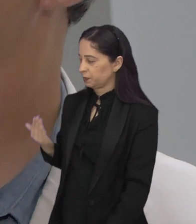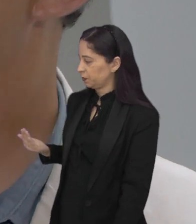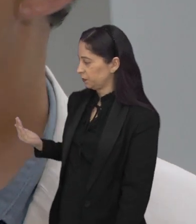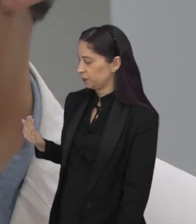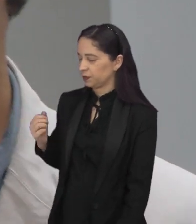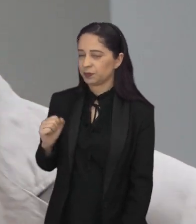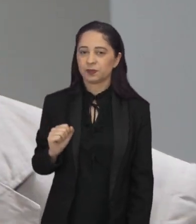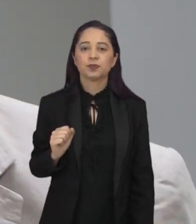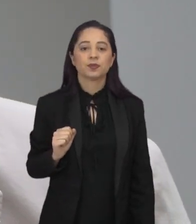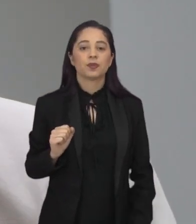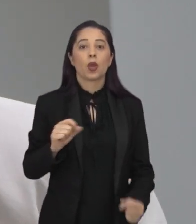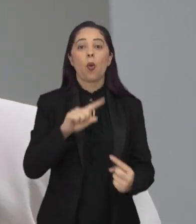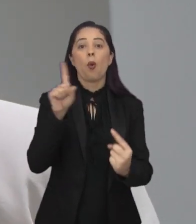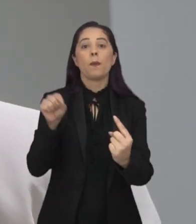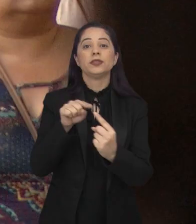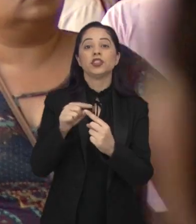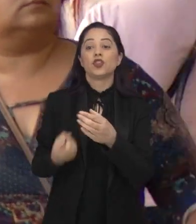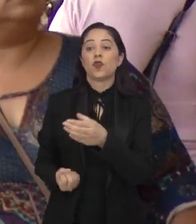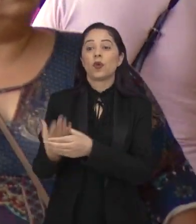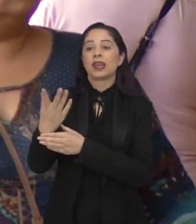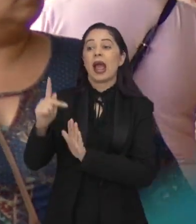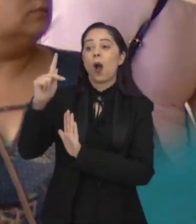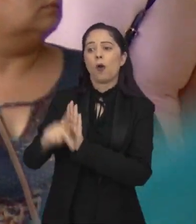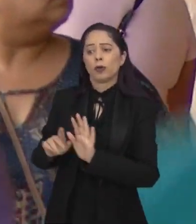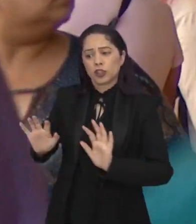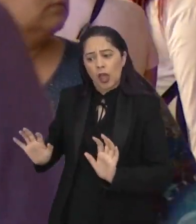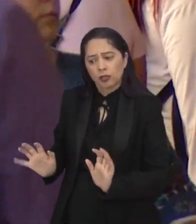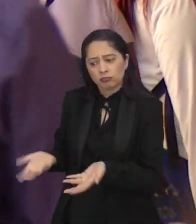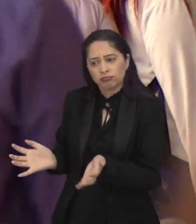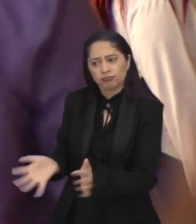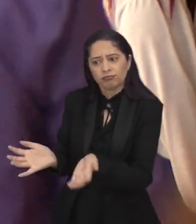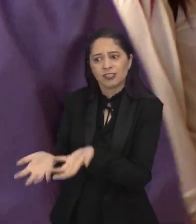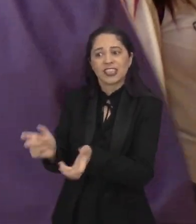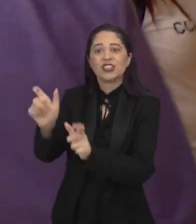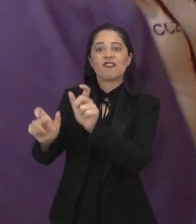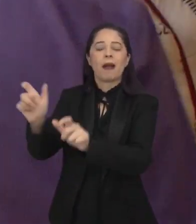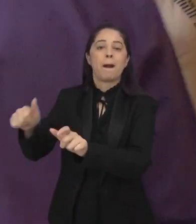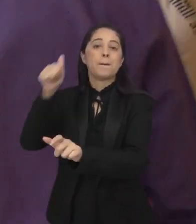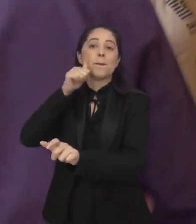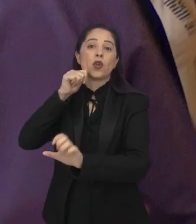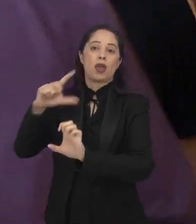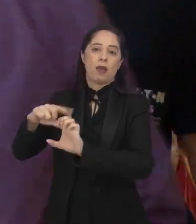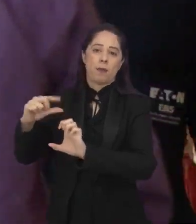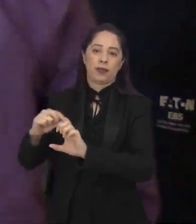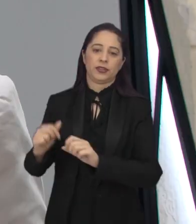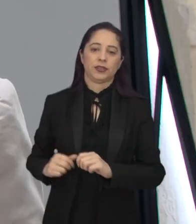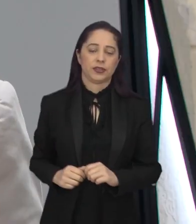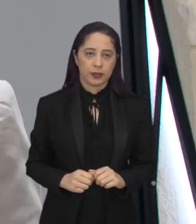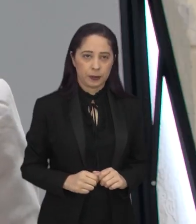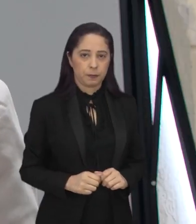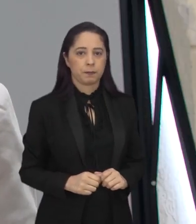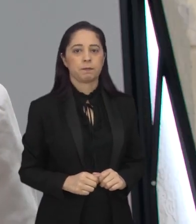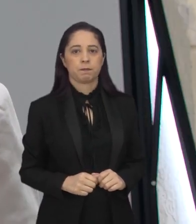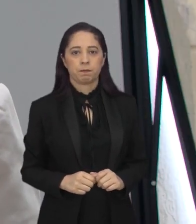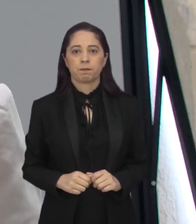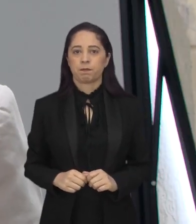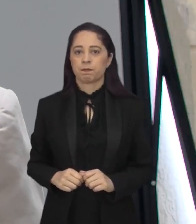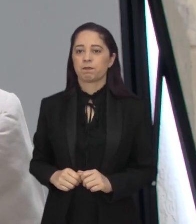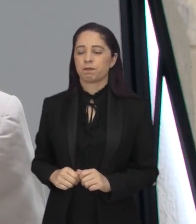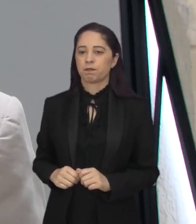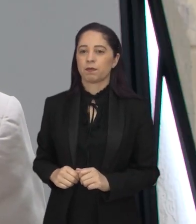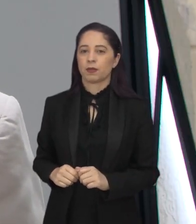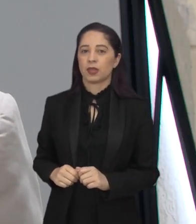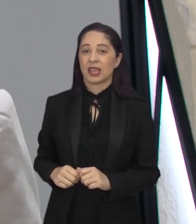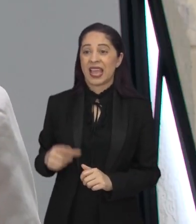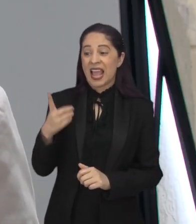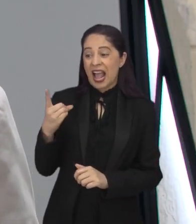Petiti, quer instituir em São José um programa municipal de incentivo ao empreendedorismo feminino. Segundo o Sebrae, nos últimos